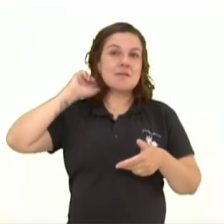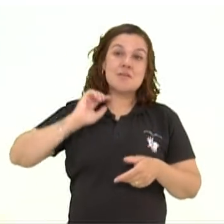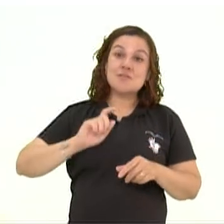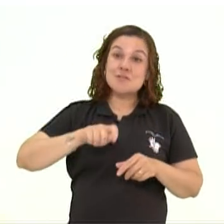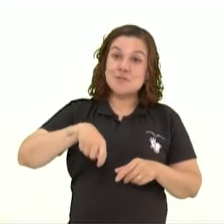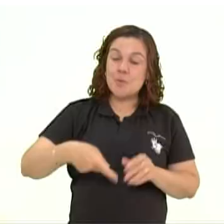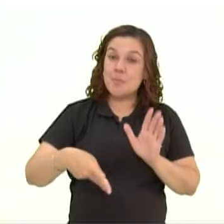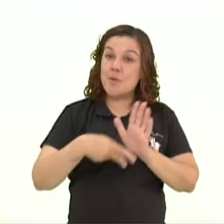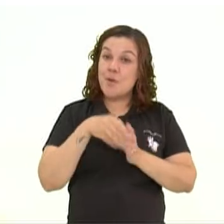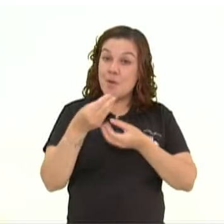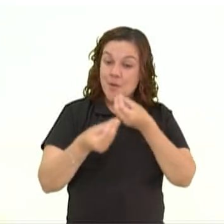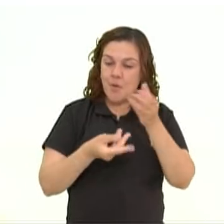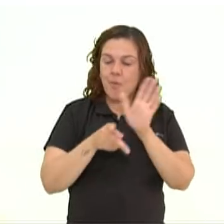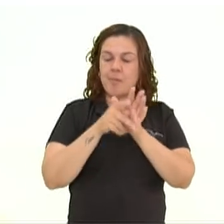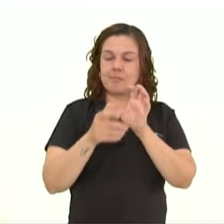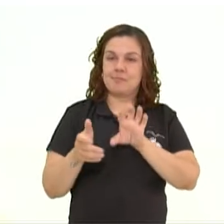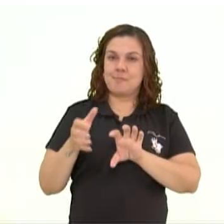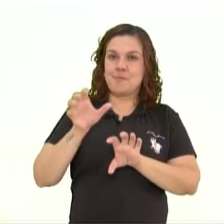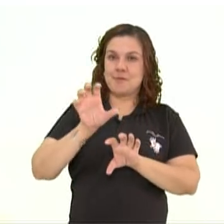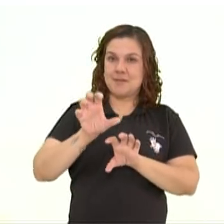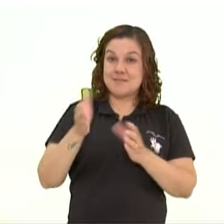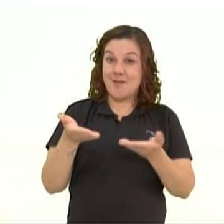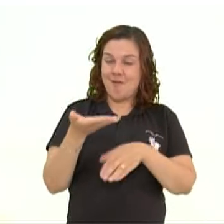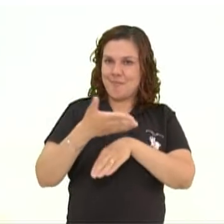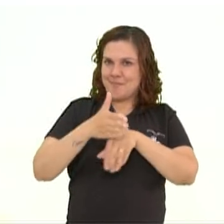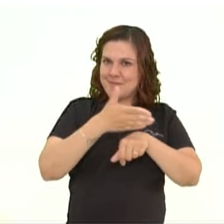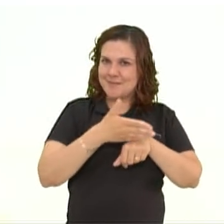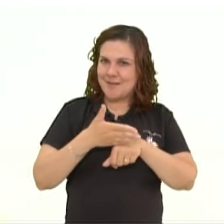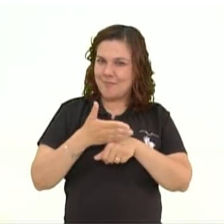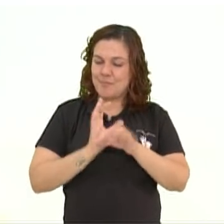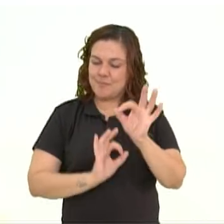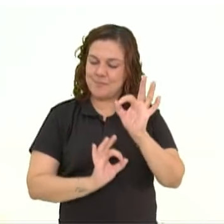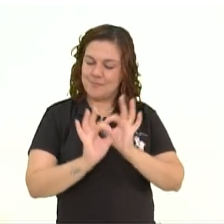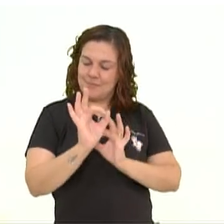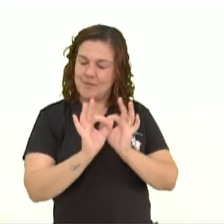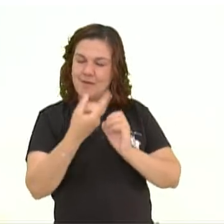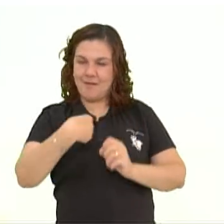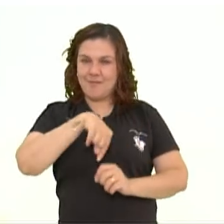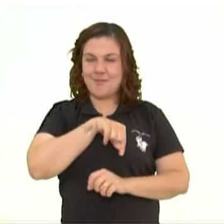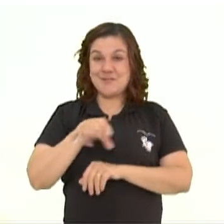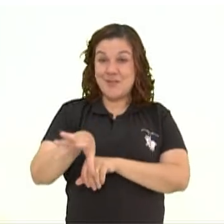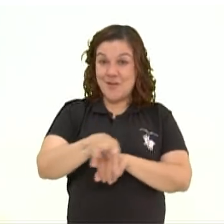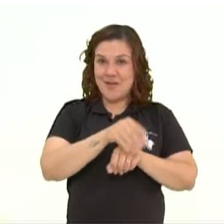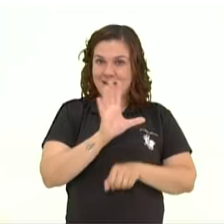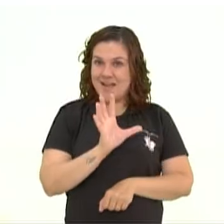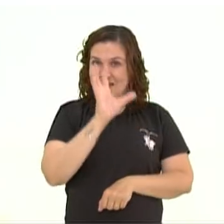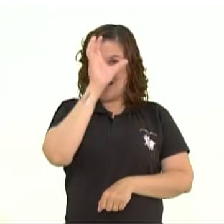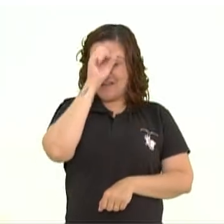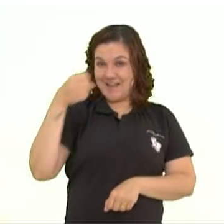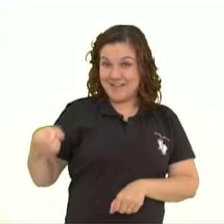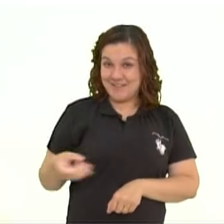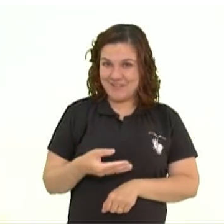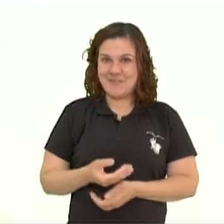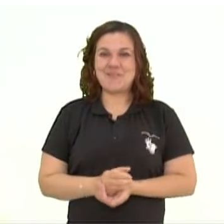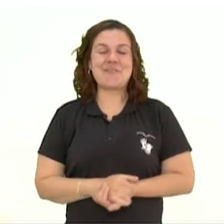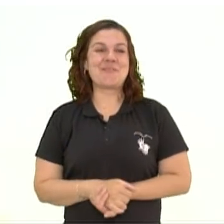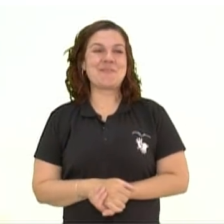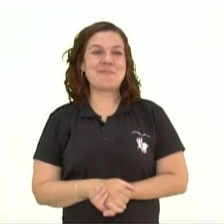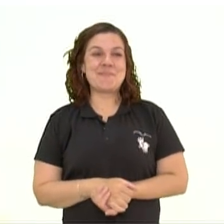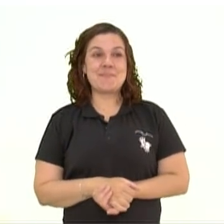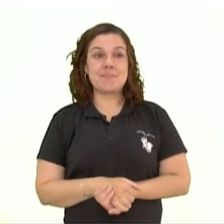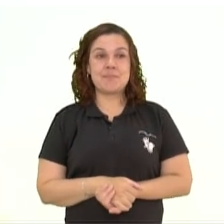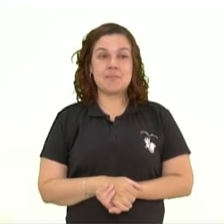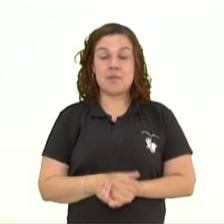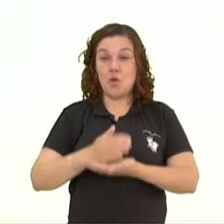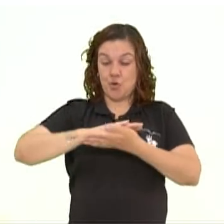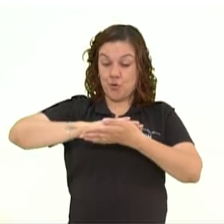parte de potenciação. Então, agora vamos praticar, vamos colocar aí o nosso conhecimento, né, desse conteúdo. Então, olha só.